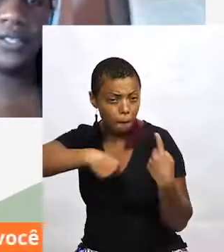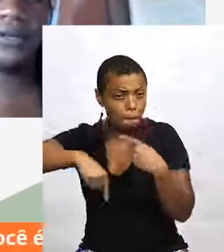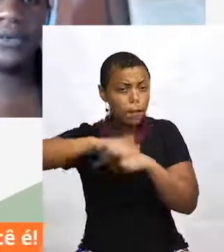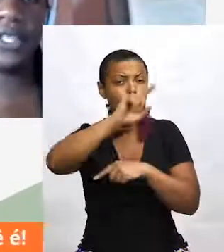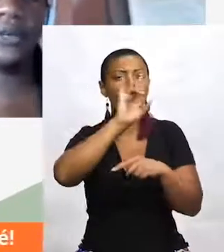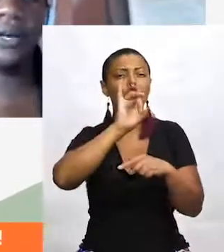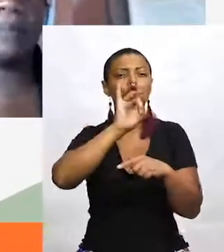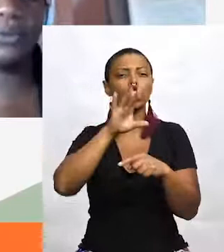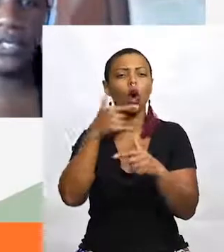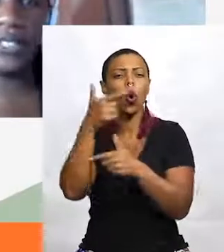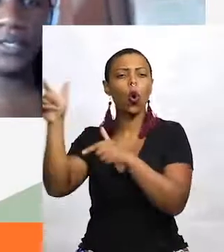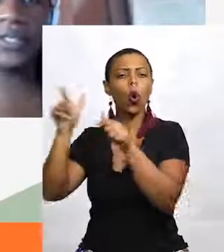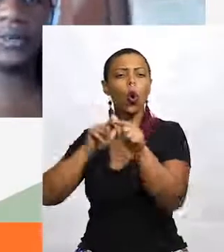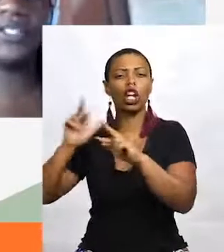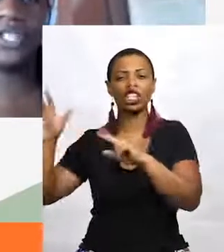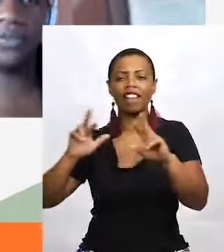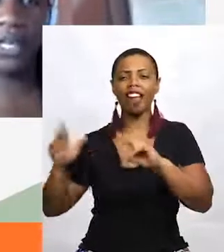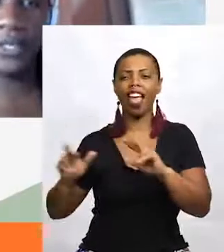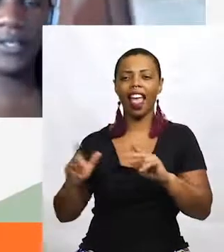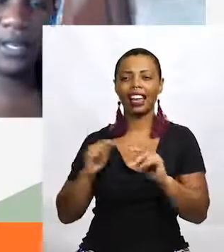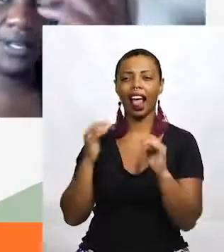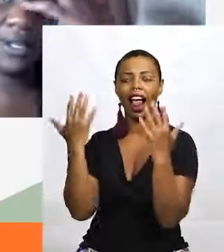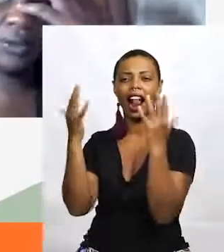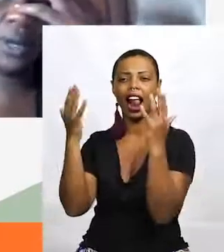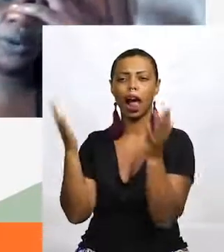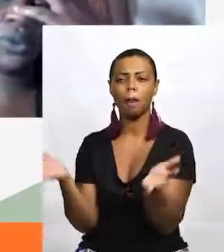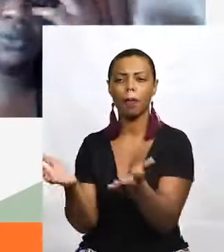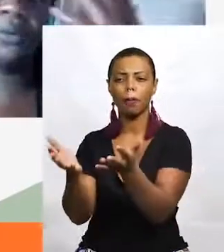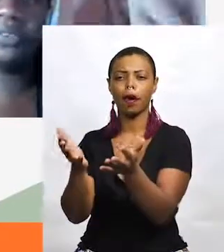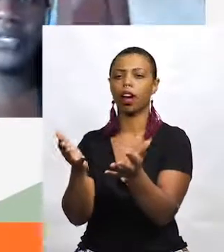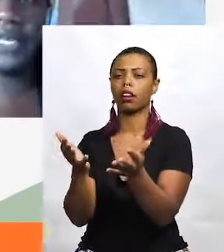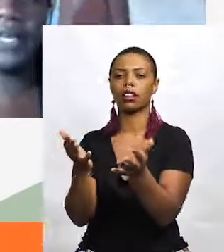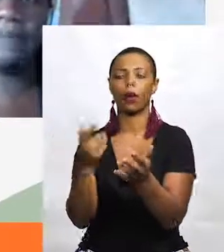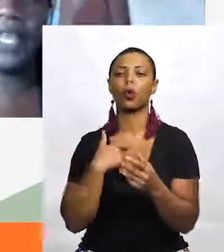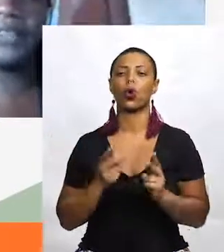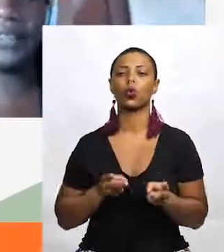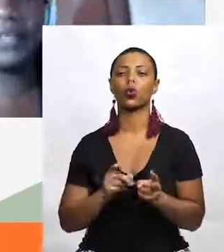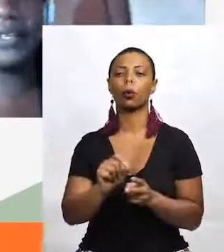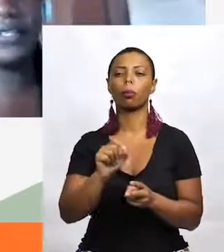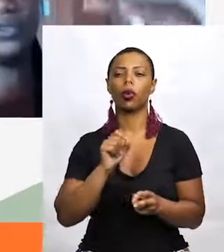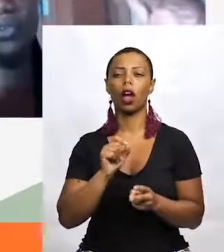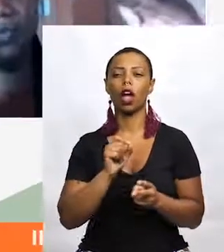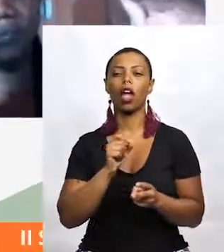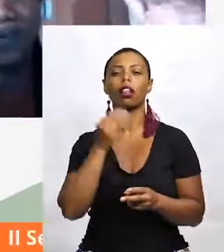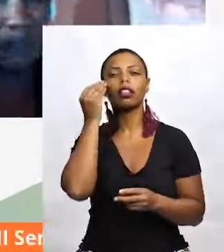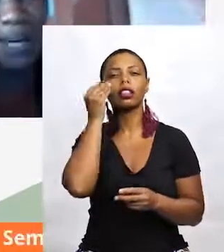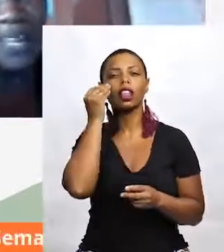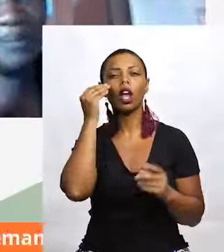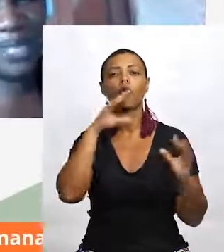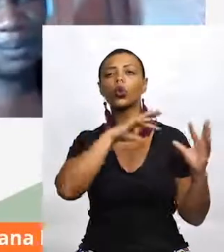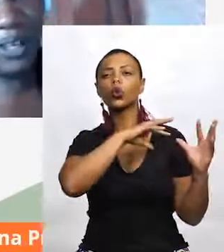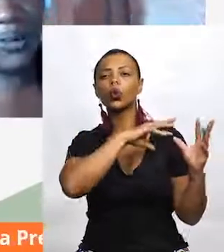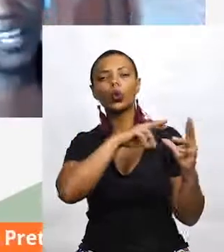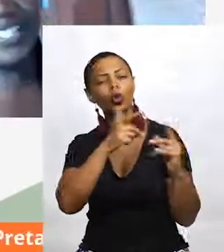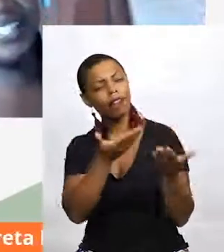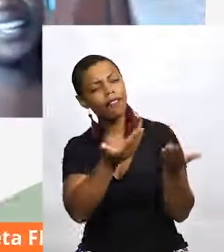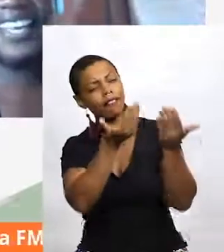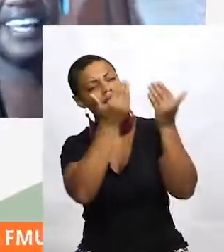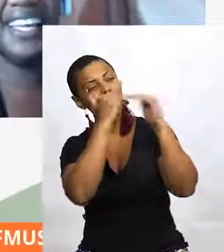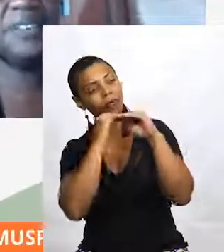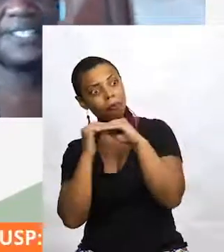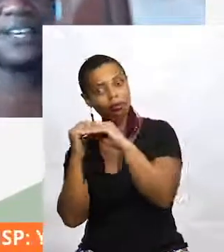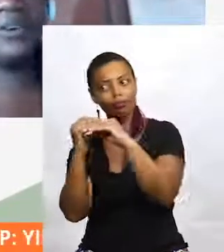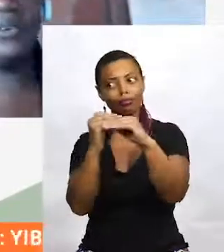exceções são aplaudidas, são incentivadas. Então, o que eu costumo fazer é tentar trazer todo mundo para vibrar na mesma